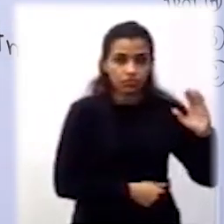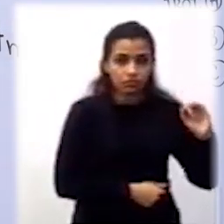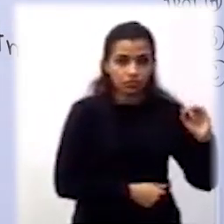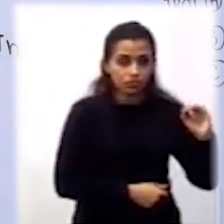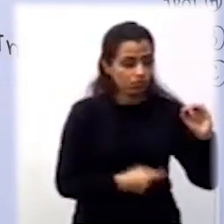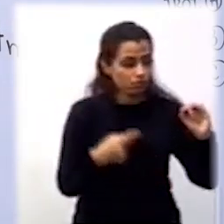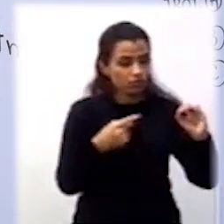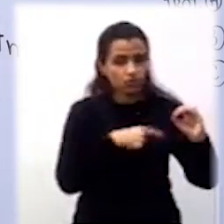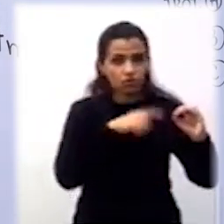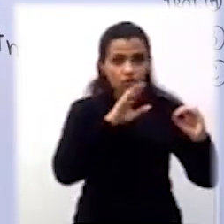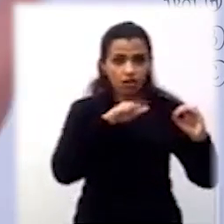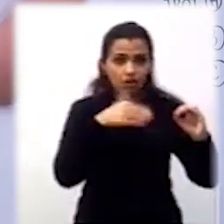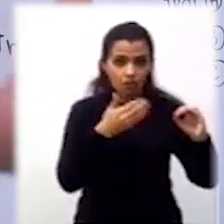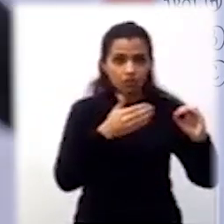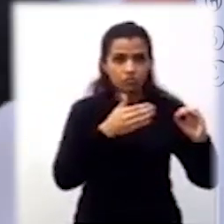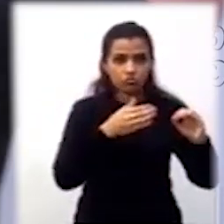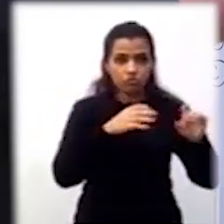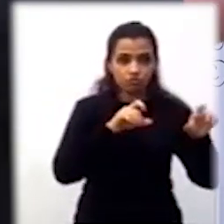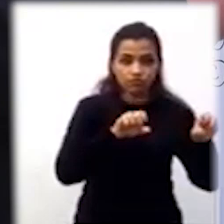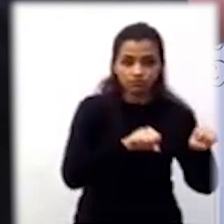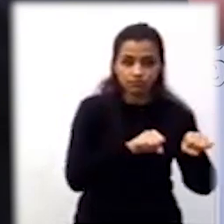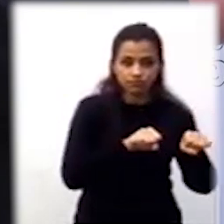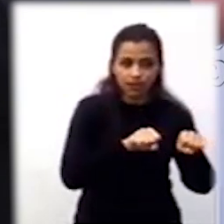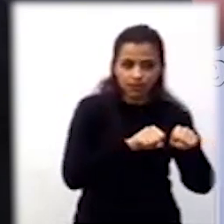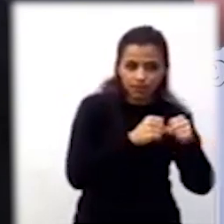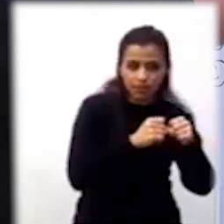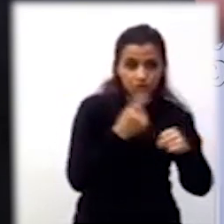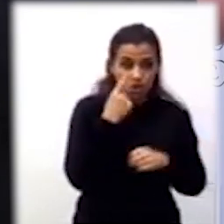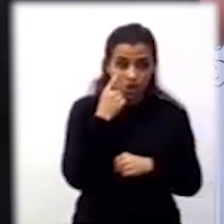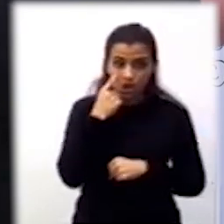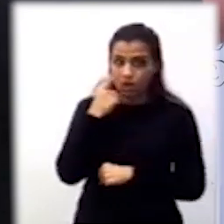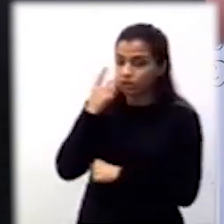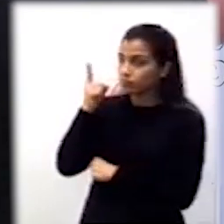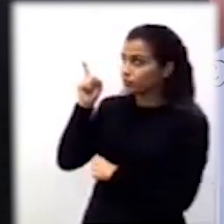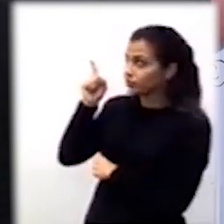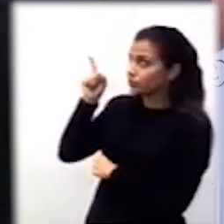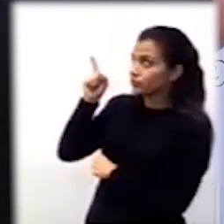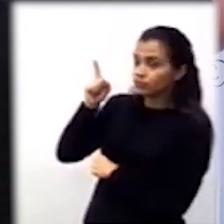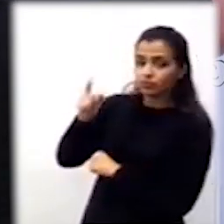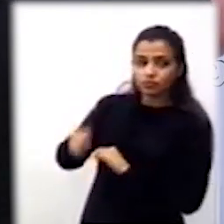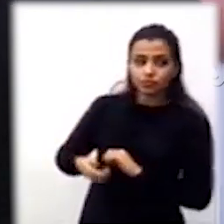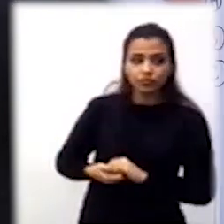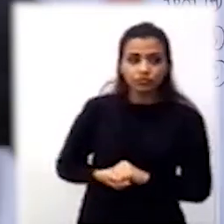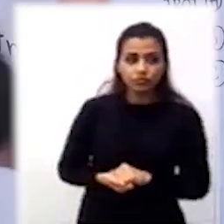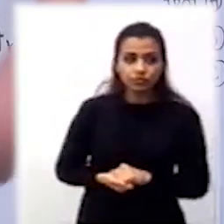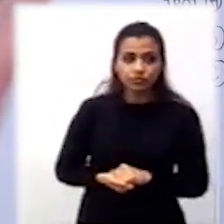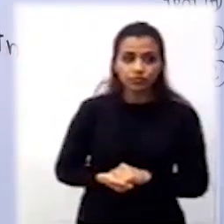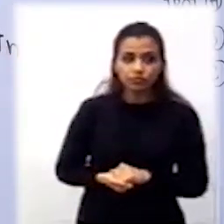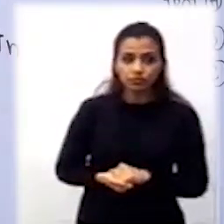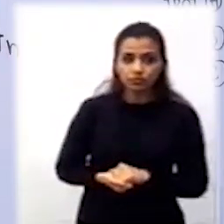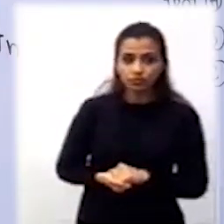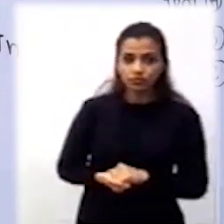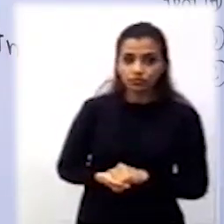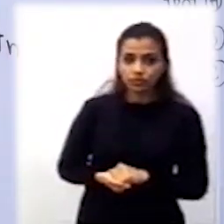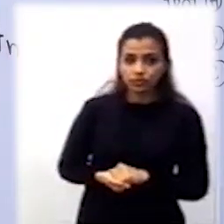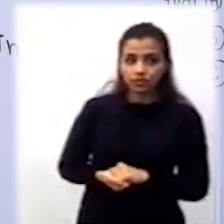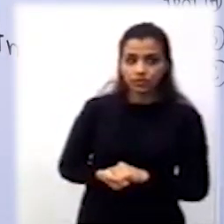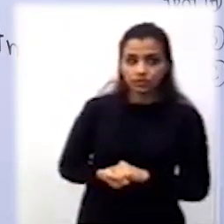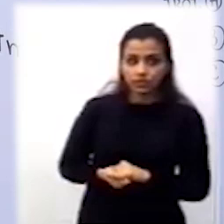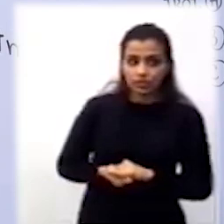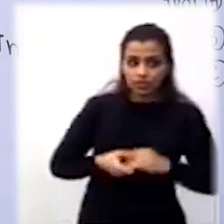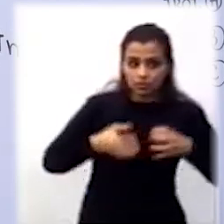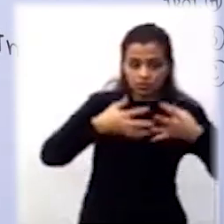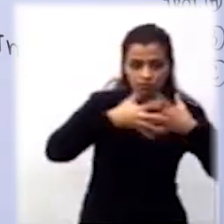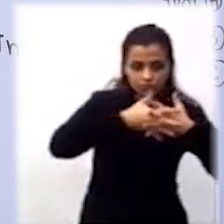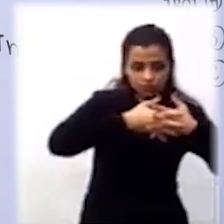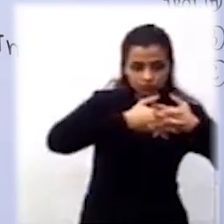vai romper. Então, olha aqui, ó. O que está acontecendo bem aqui? Está acontecendo um rompimento da célula, tá? Tá acontecendo uma